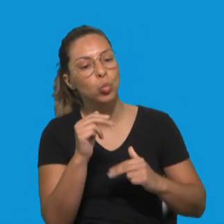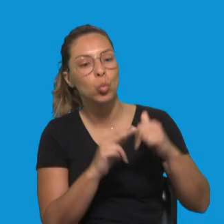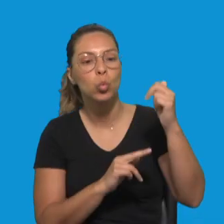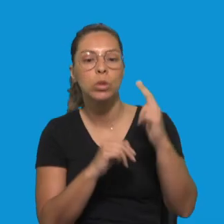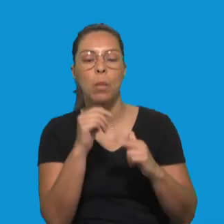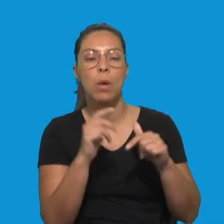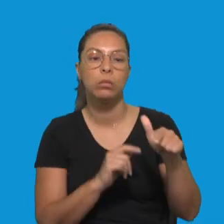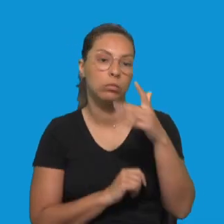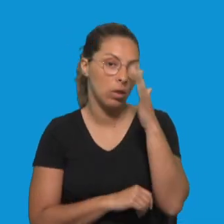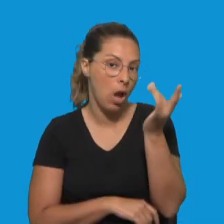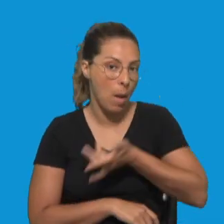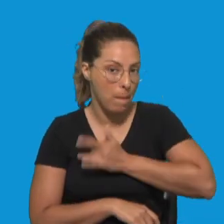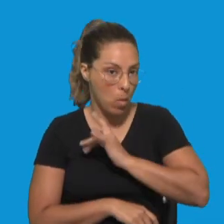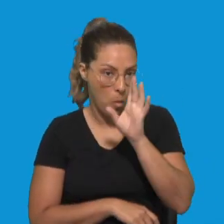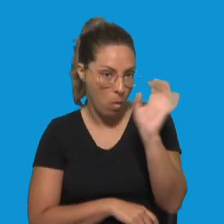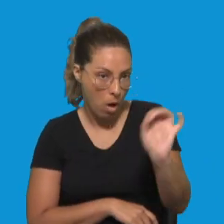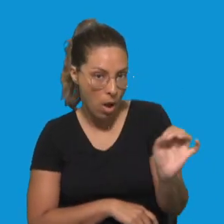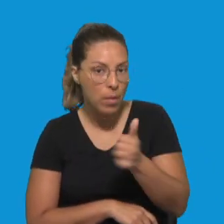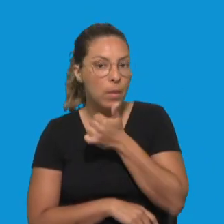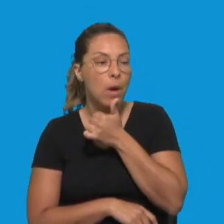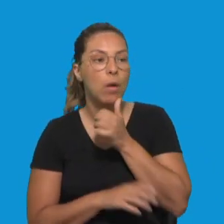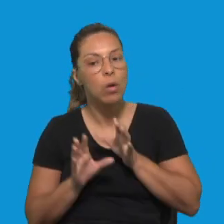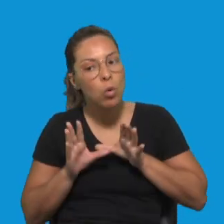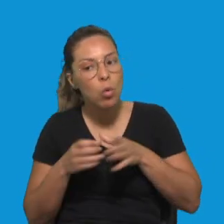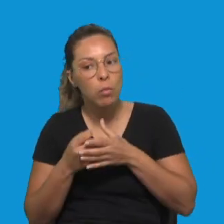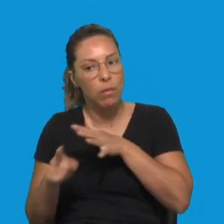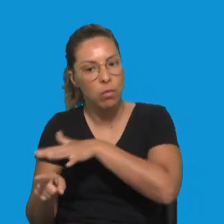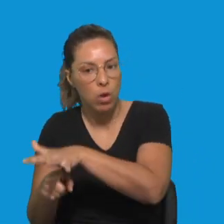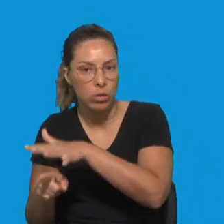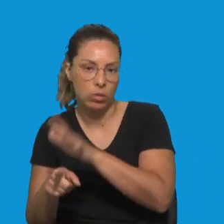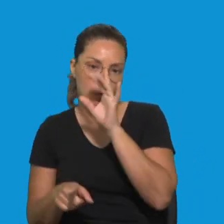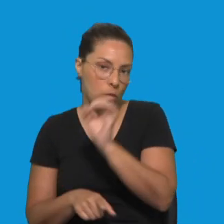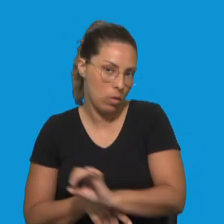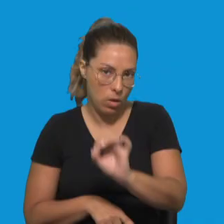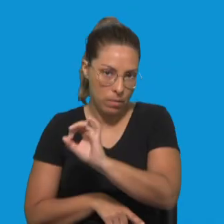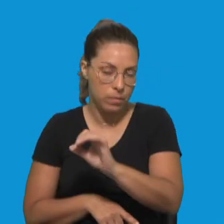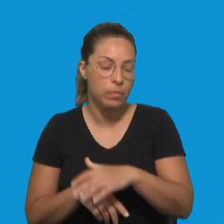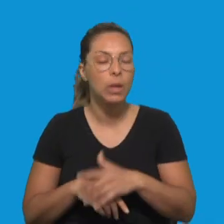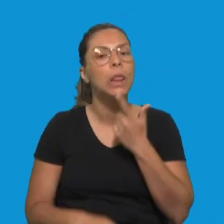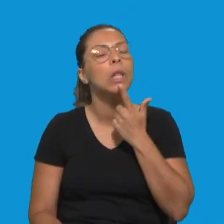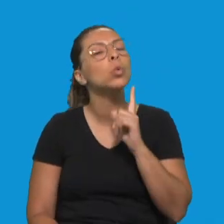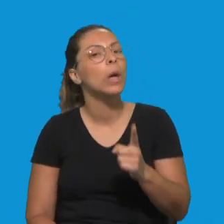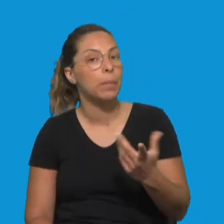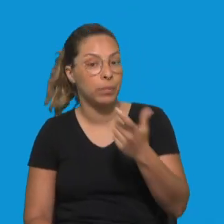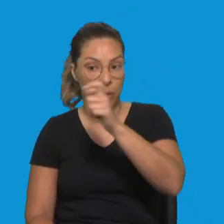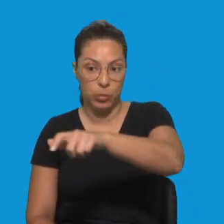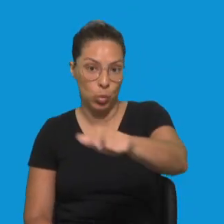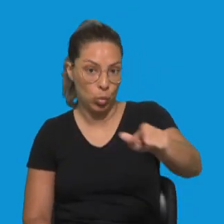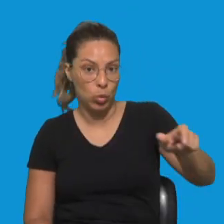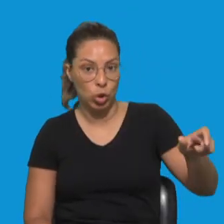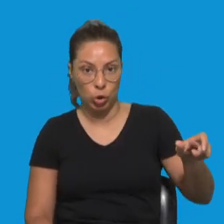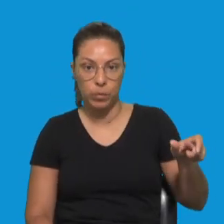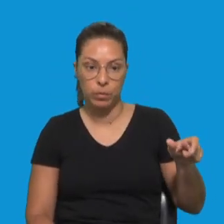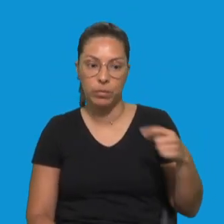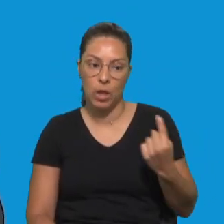não existe comunidade. Isto significa o quê? Significa que os discípulos, na vida dos